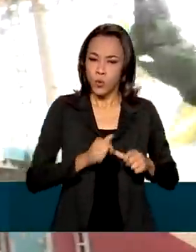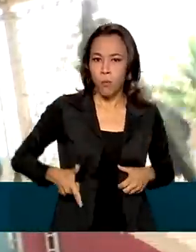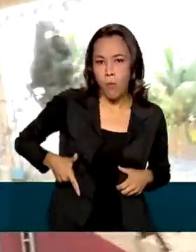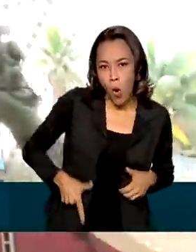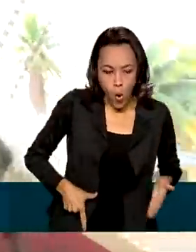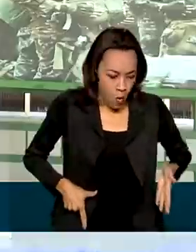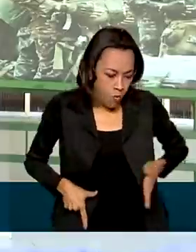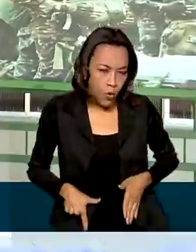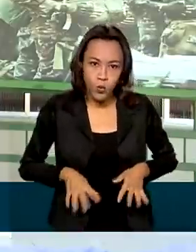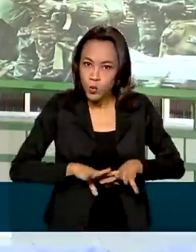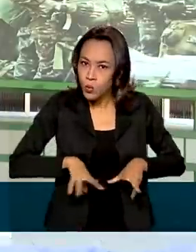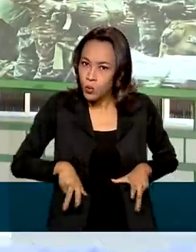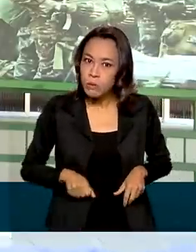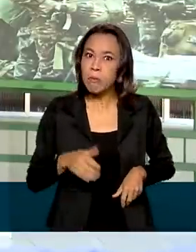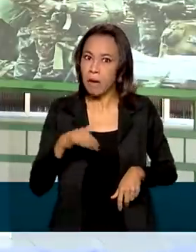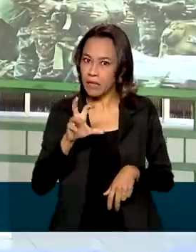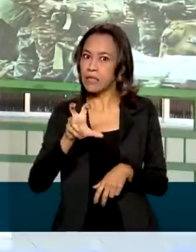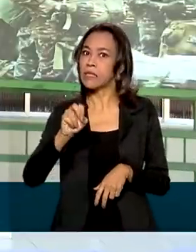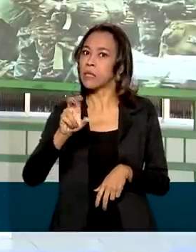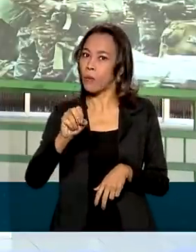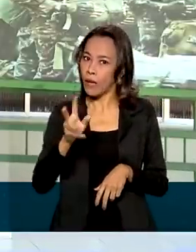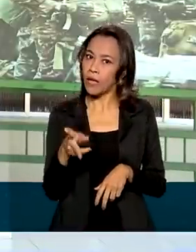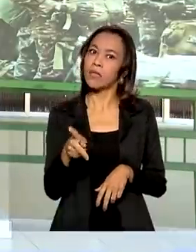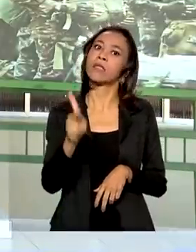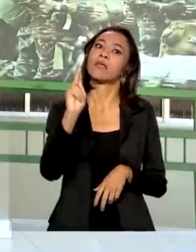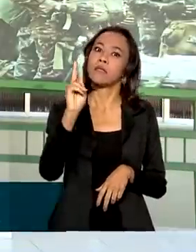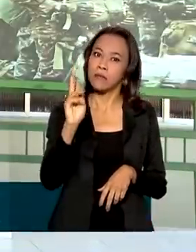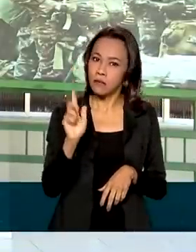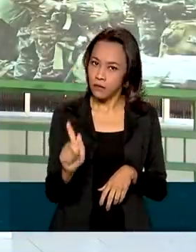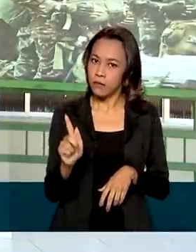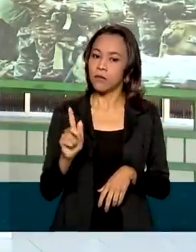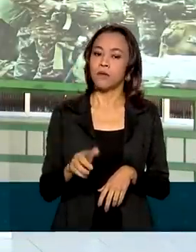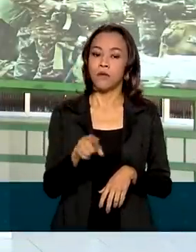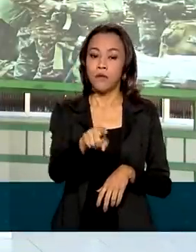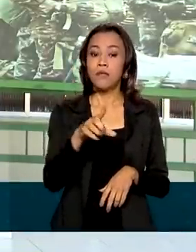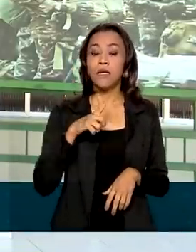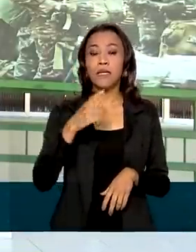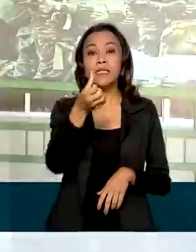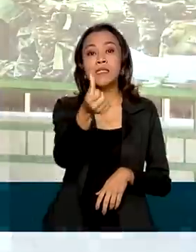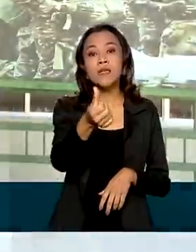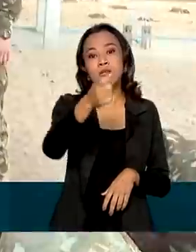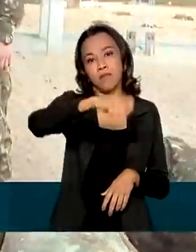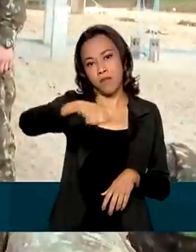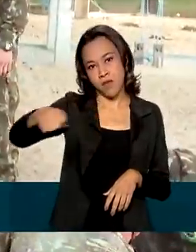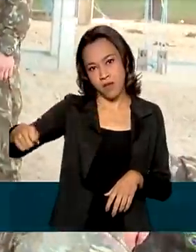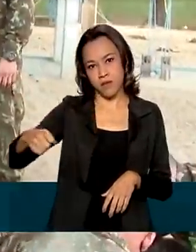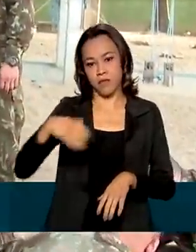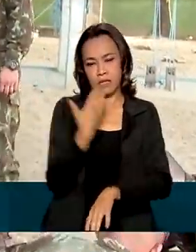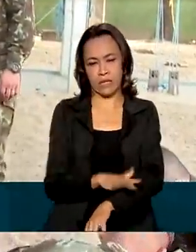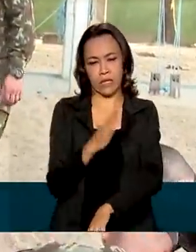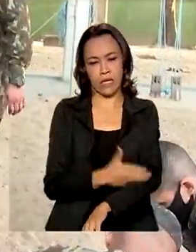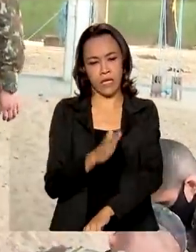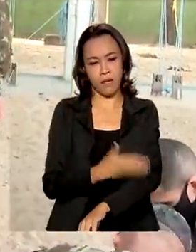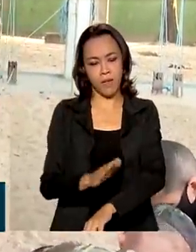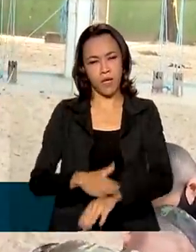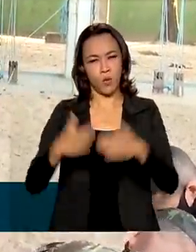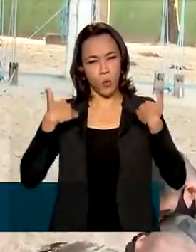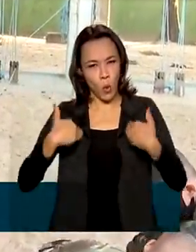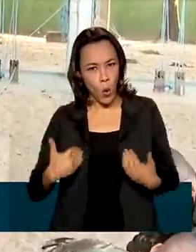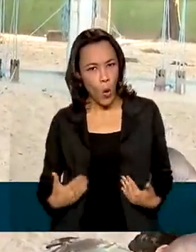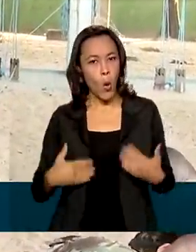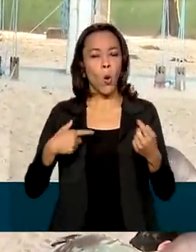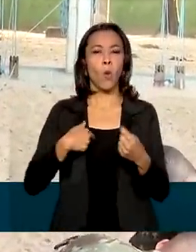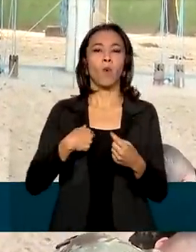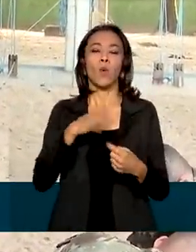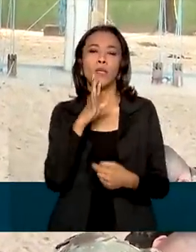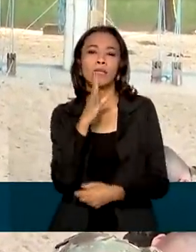dos 50 quilos. Para que o paraquedista possa chegar nessa fase, ele passa por pelo menos 6 meses de treinamento. Tanto a parte física, quanto a parte